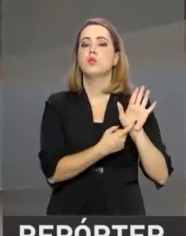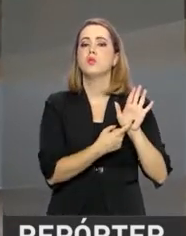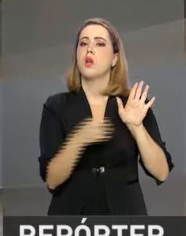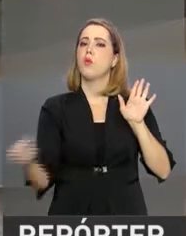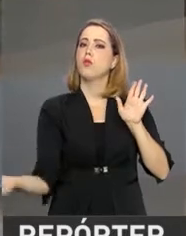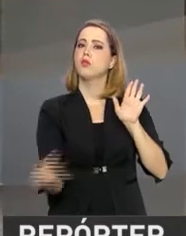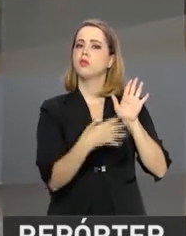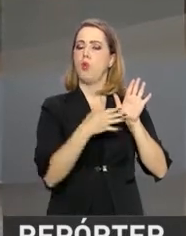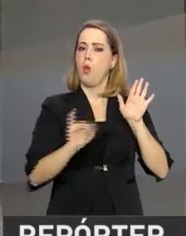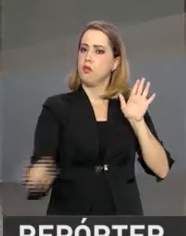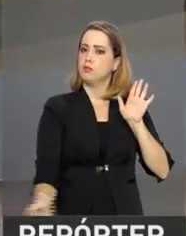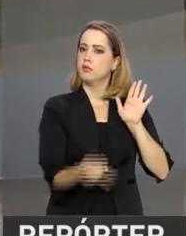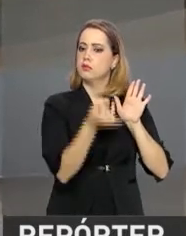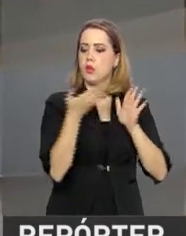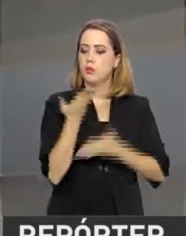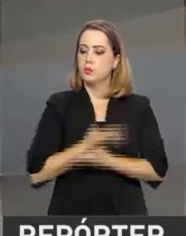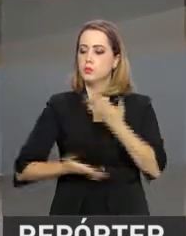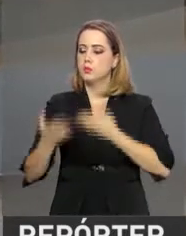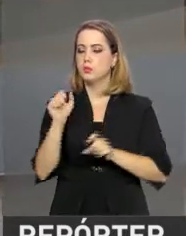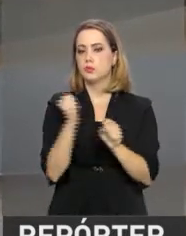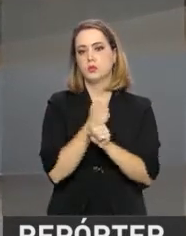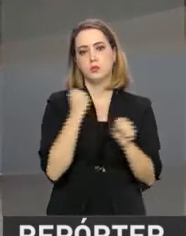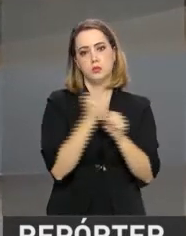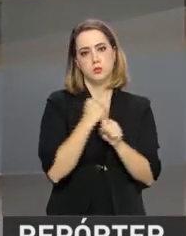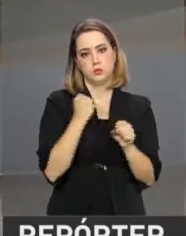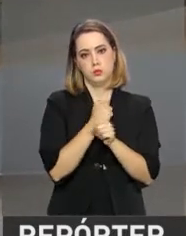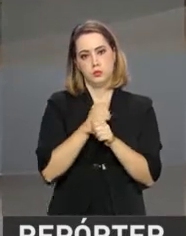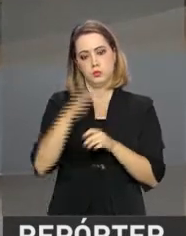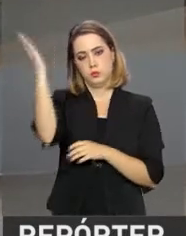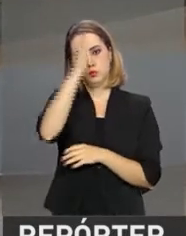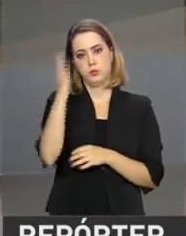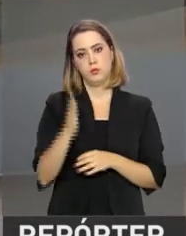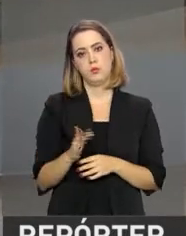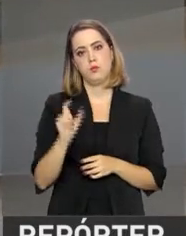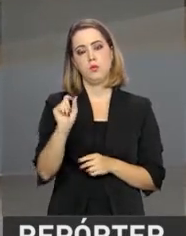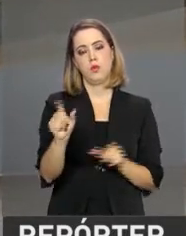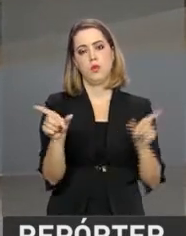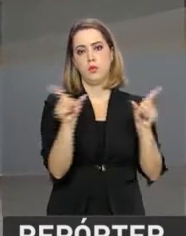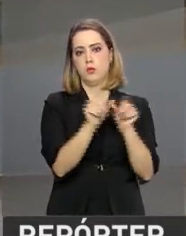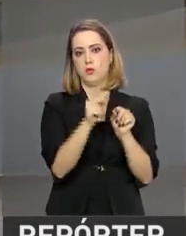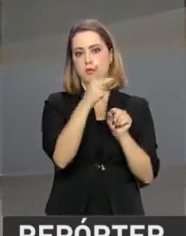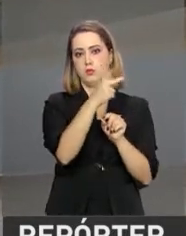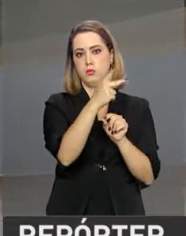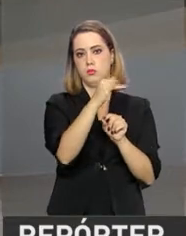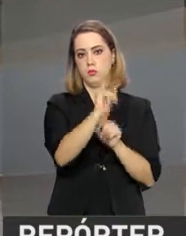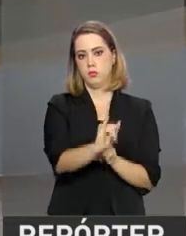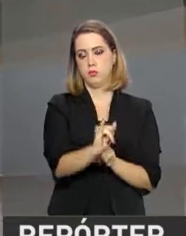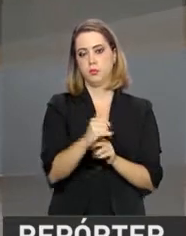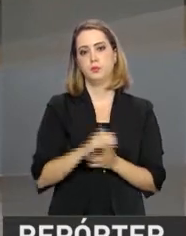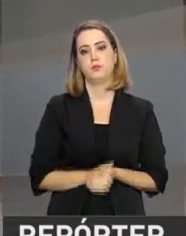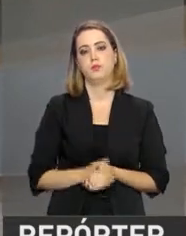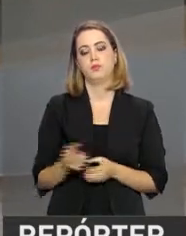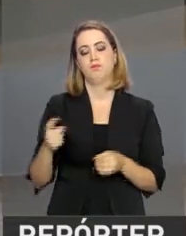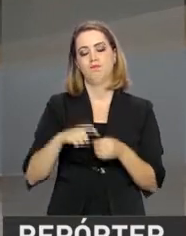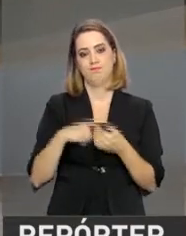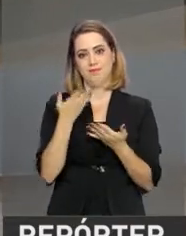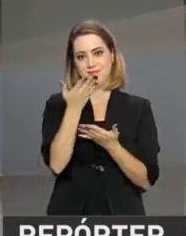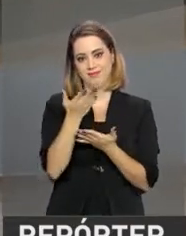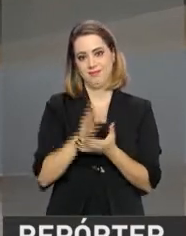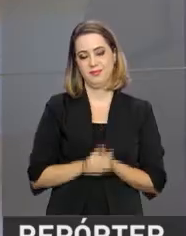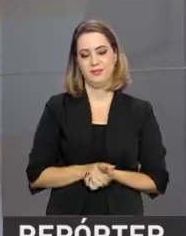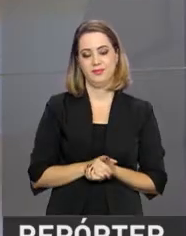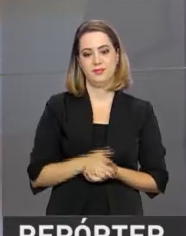oportunidades de negócios em infraestrutura no brasil com o programa de parcerias de investimentos volto com você no estúdio zé